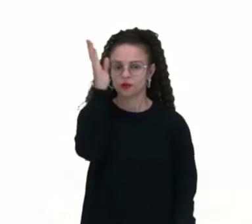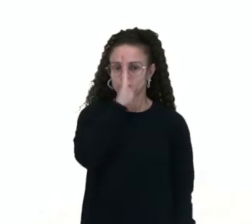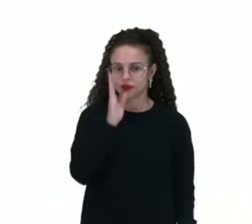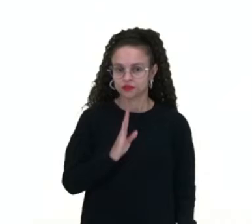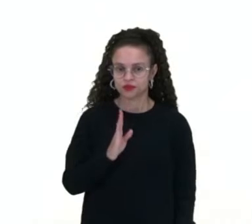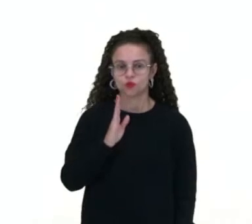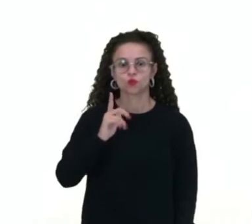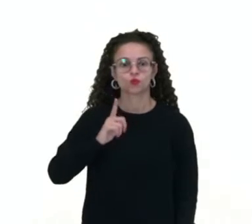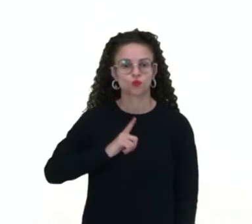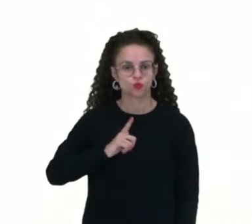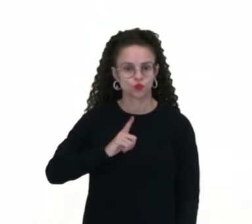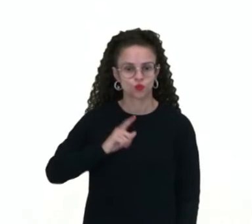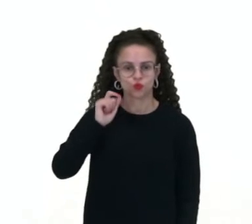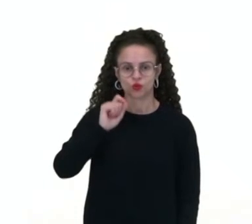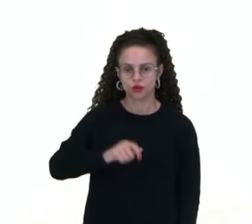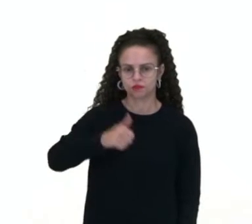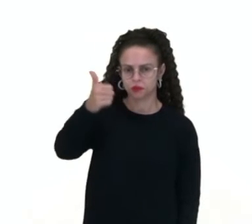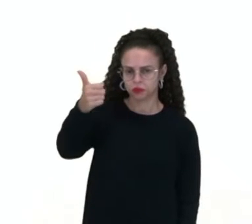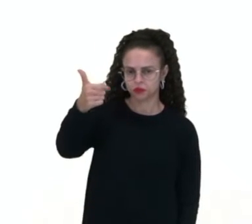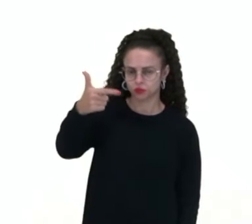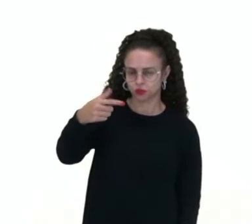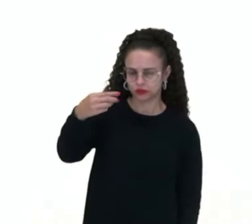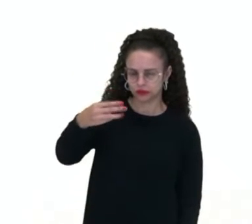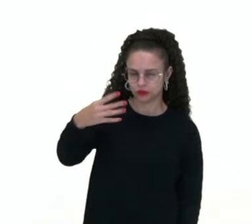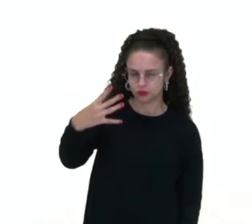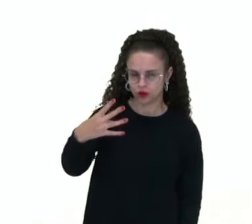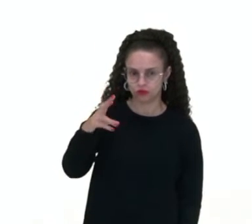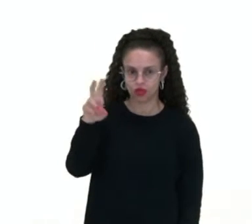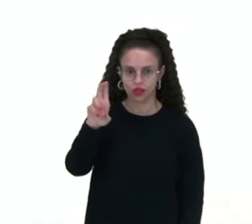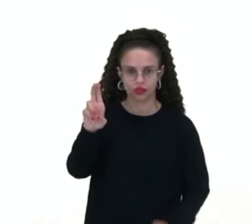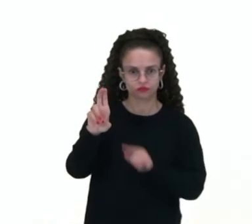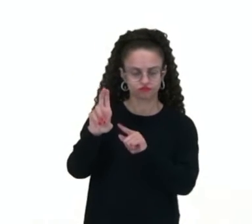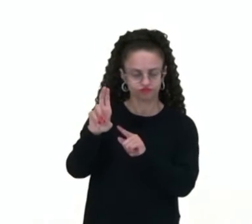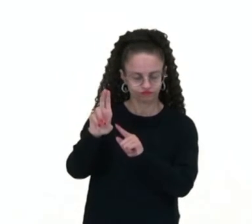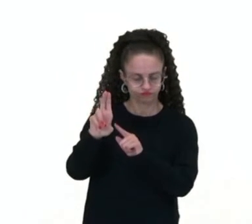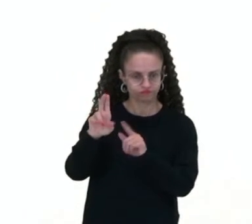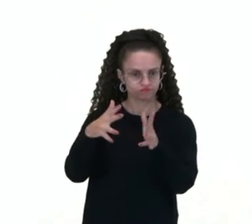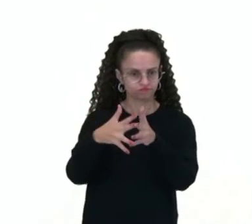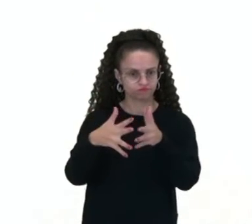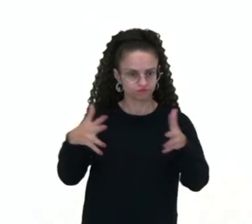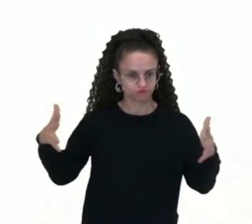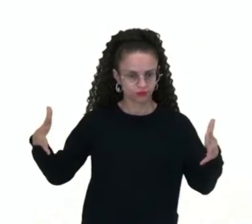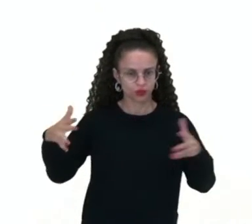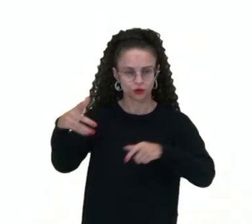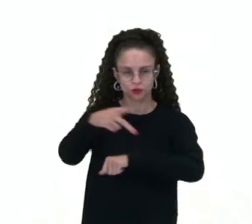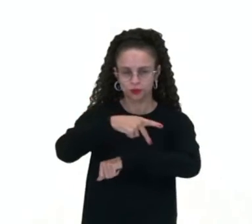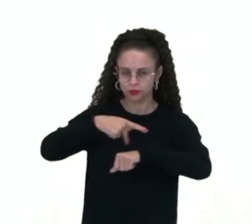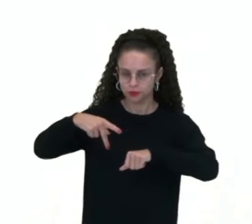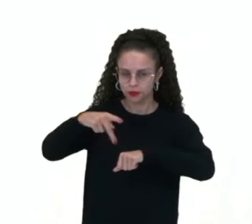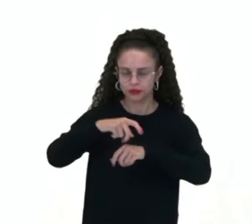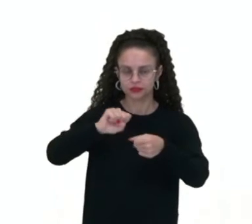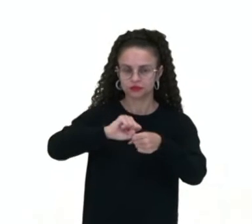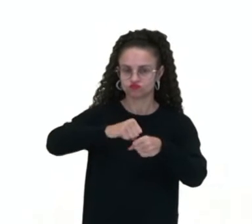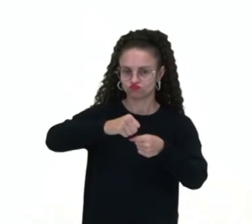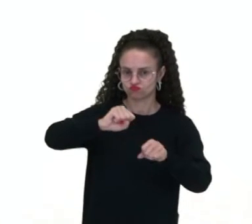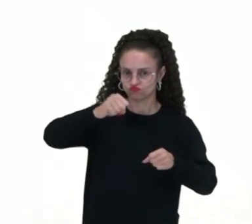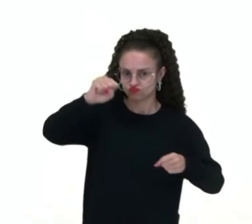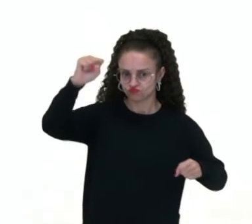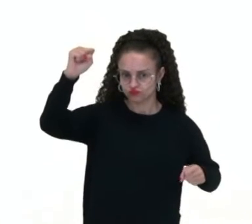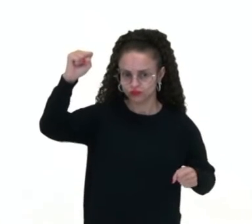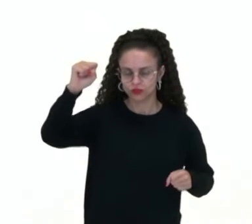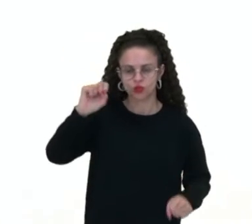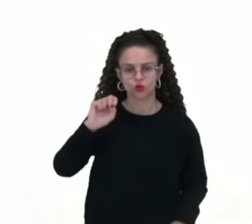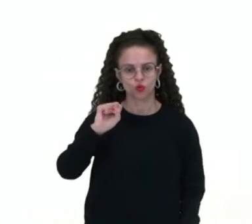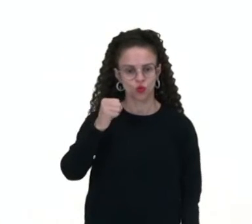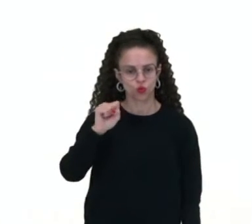figura entre os 5 maiores países do mundo, né, em questão de território. Então, o Brasil é o 5º maior país no mundo de forma territorial, 8,5